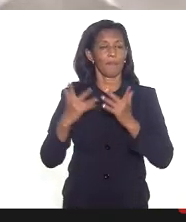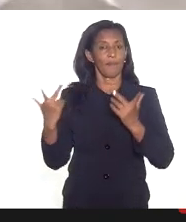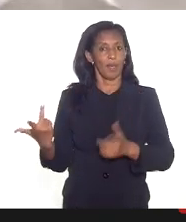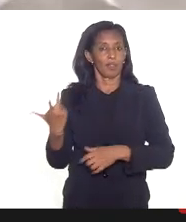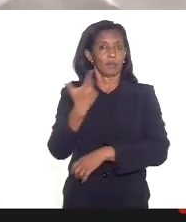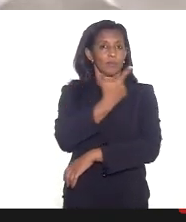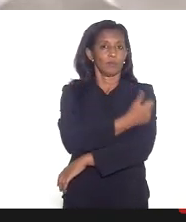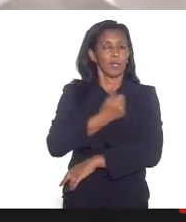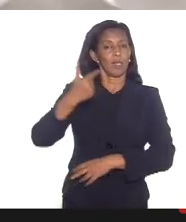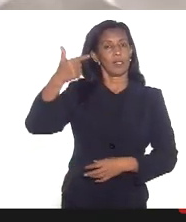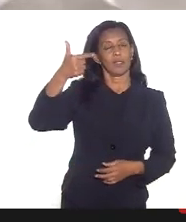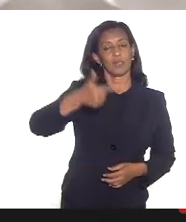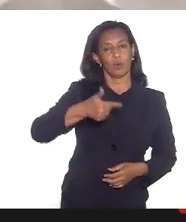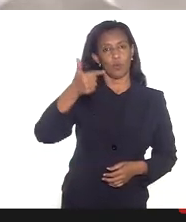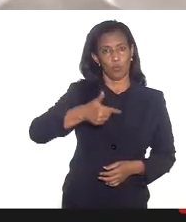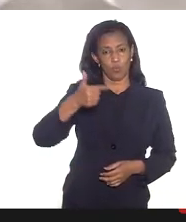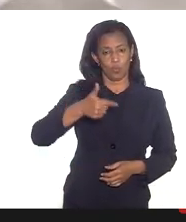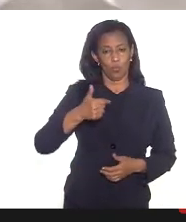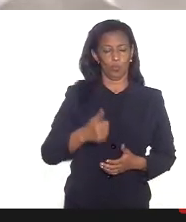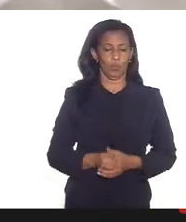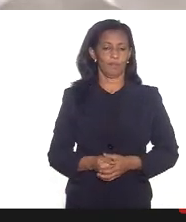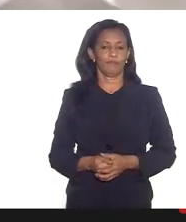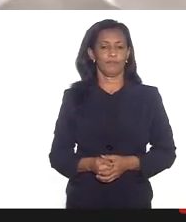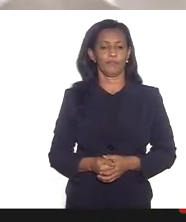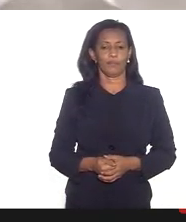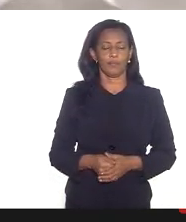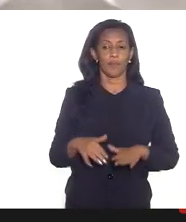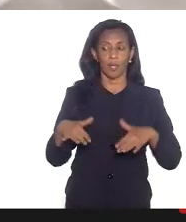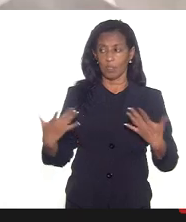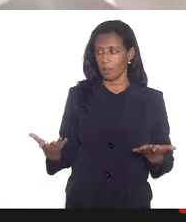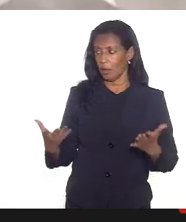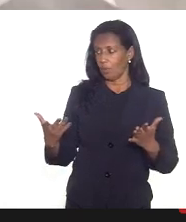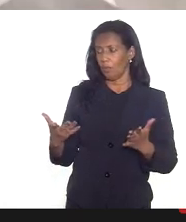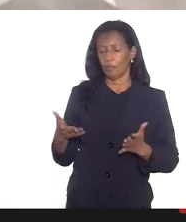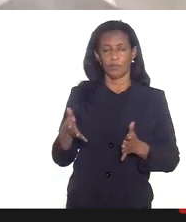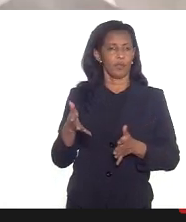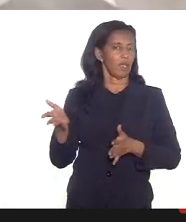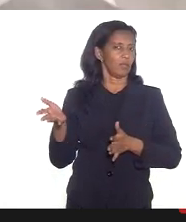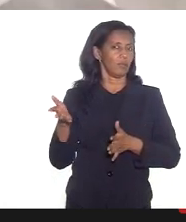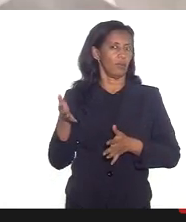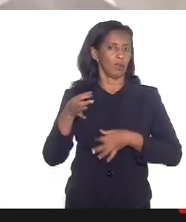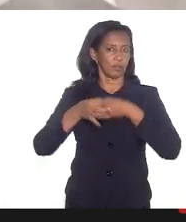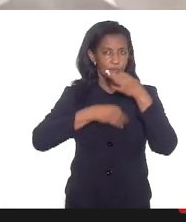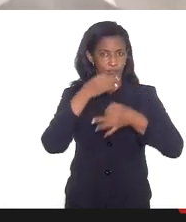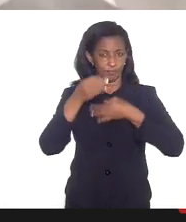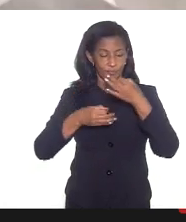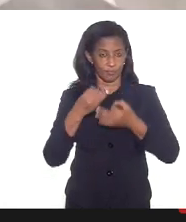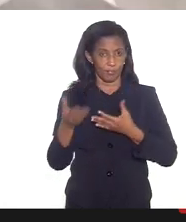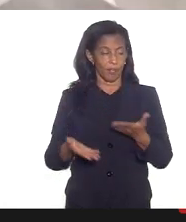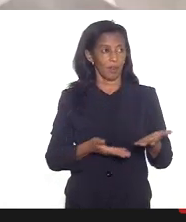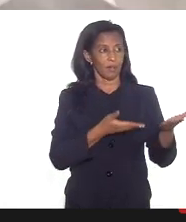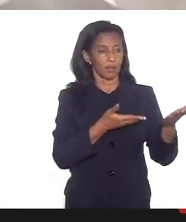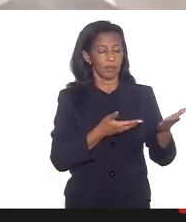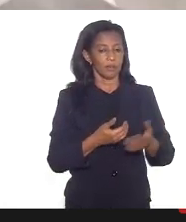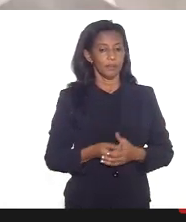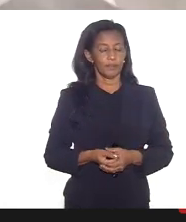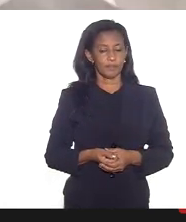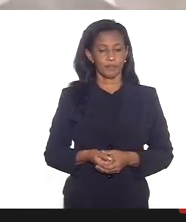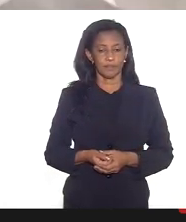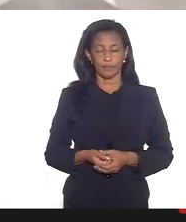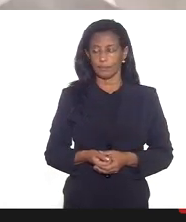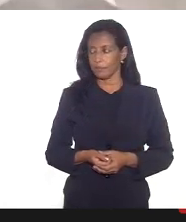administração da segunda dose do esquema vacinal são feitas essas considerações Nós já vamos passar aqui é